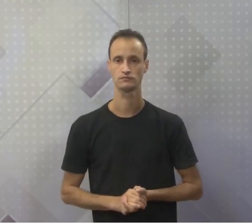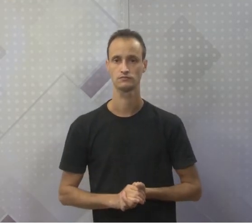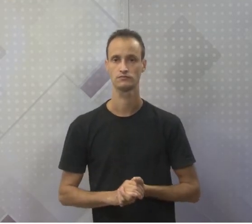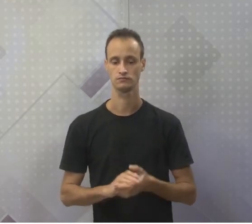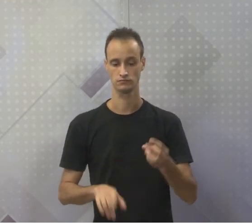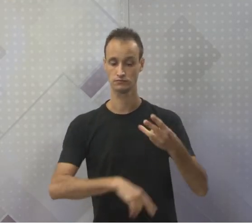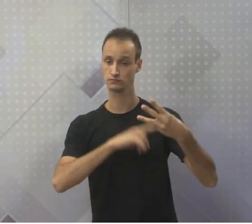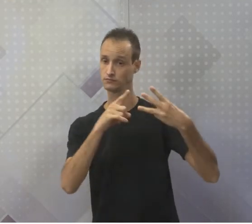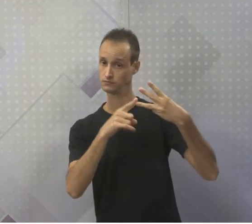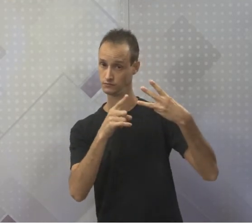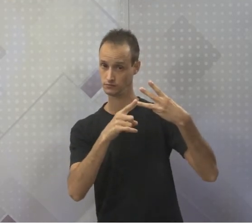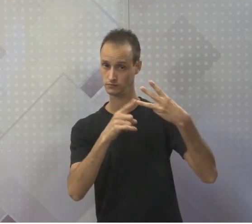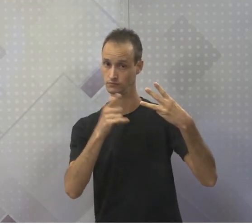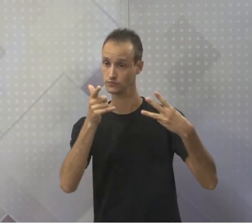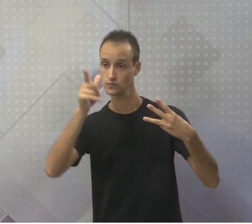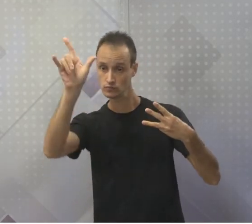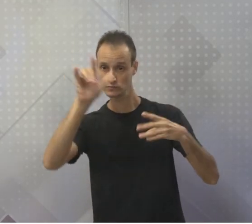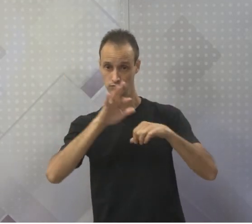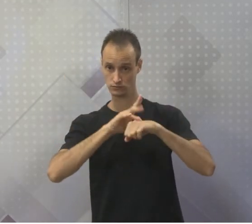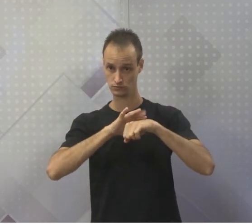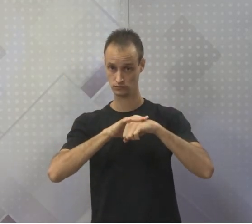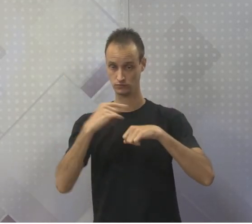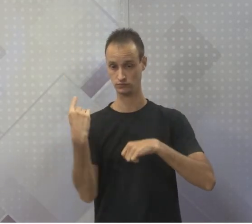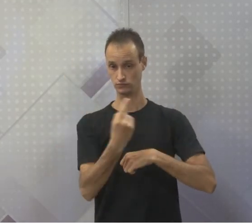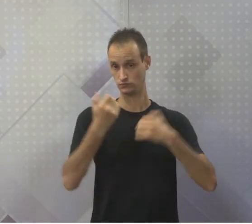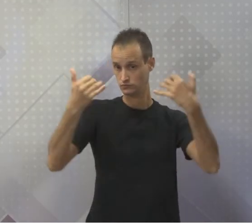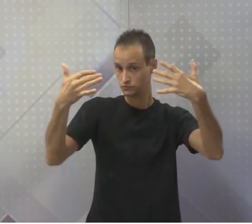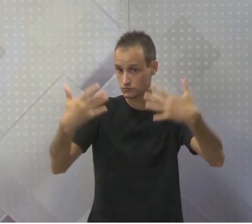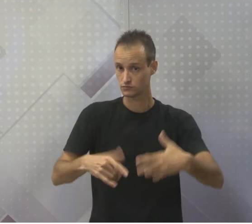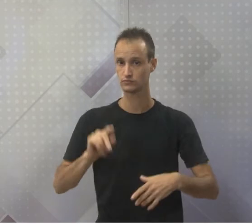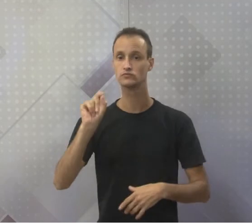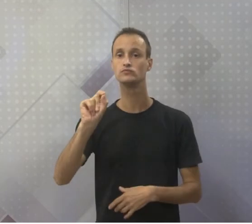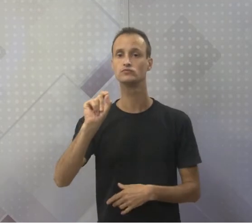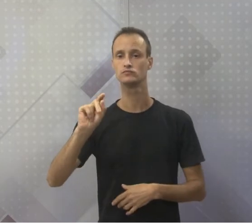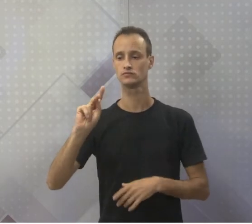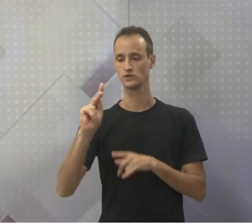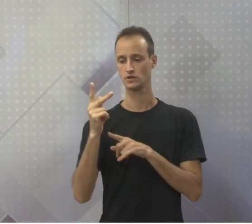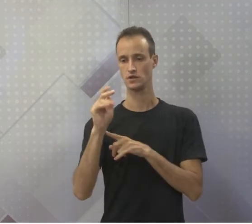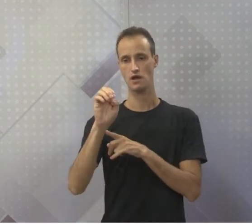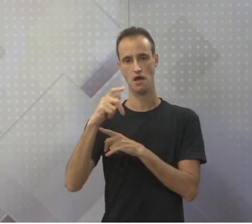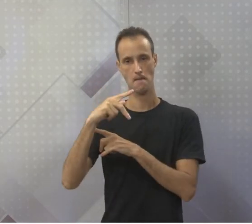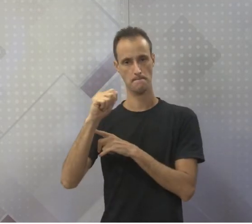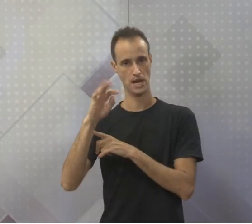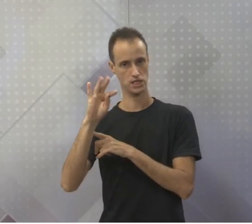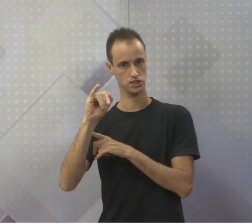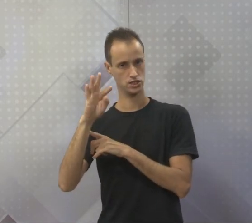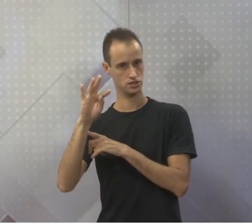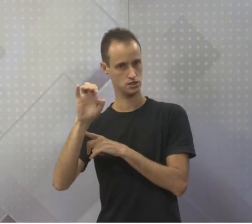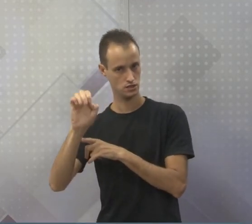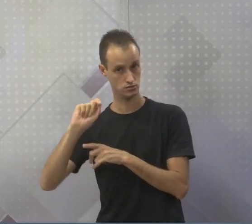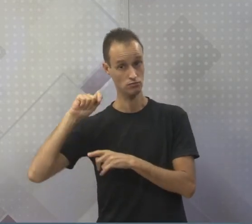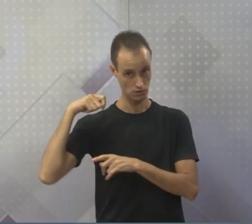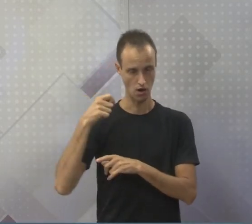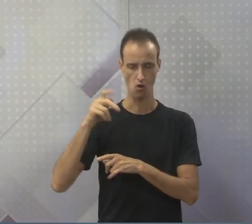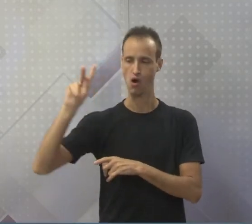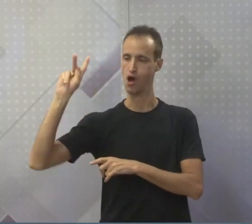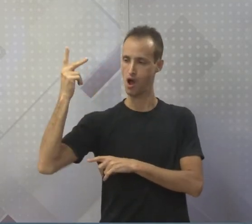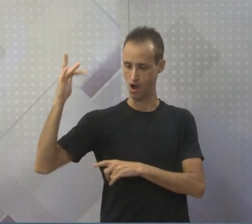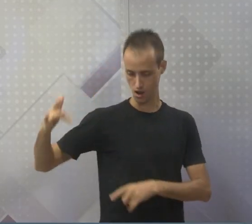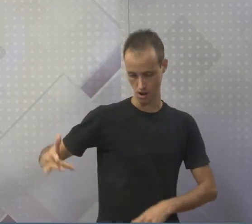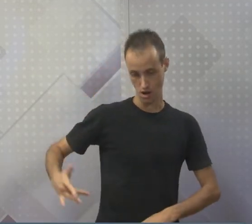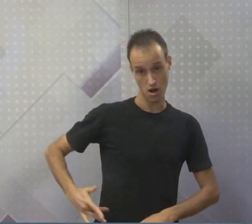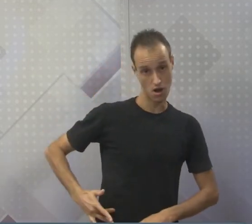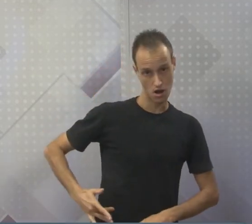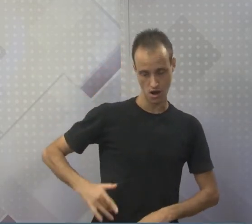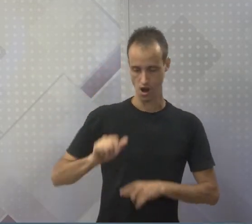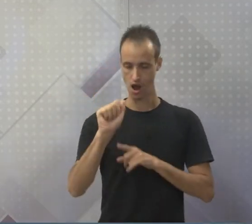uma outra doença que a gente vai falar, né? Na verdade, é hepatite A e hepatite E, né? Hepatite, na